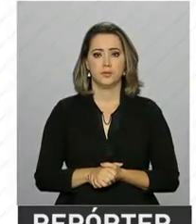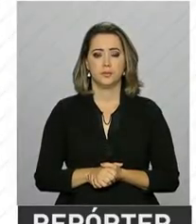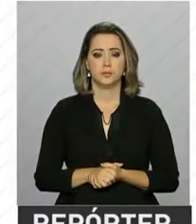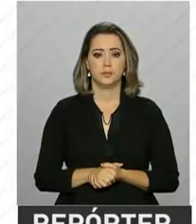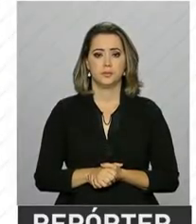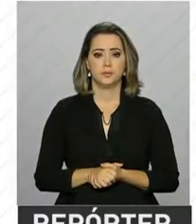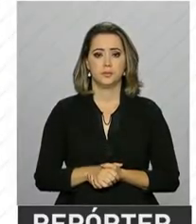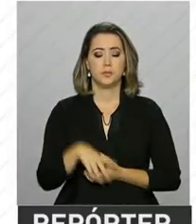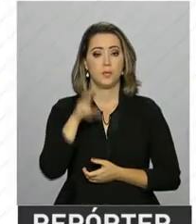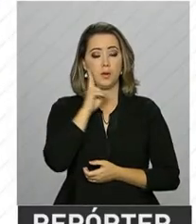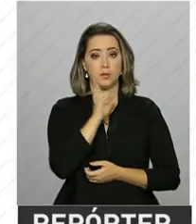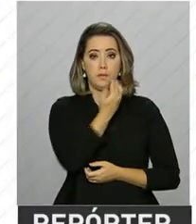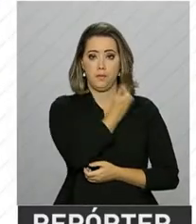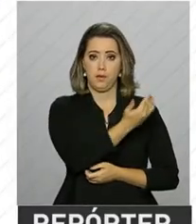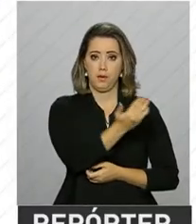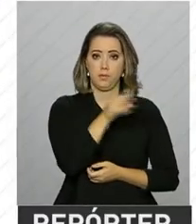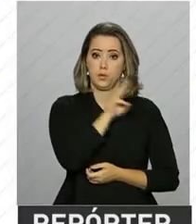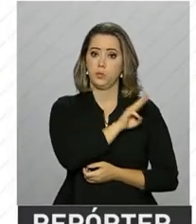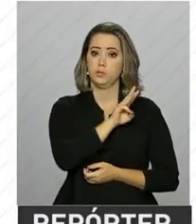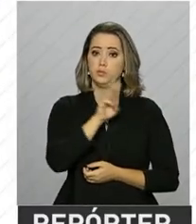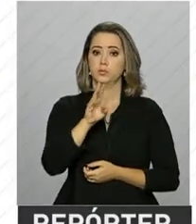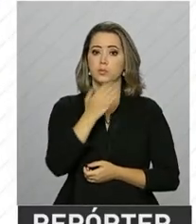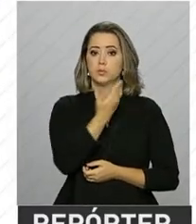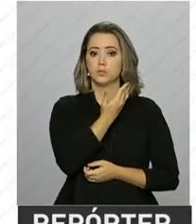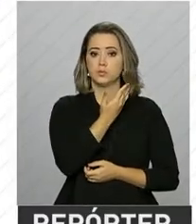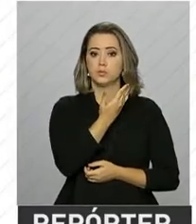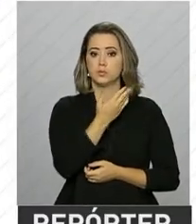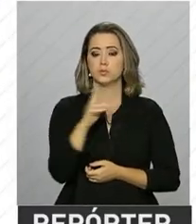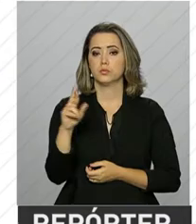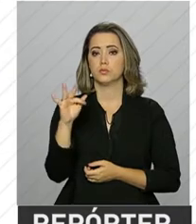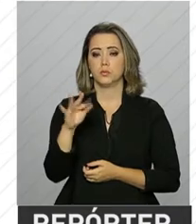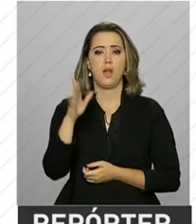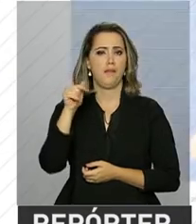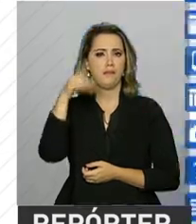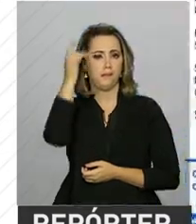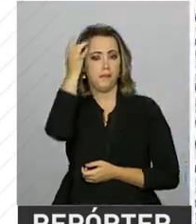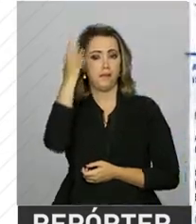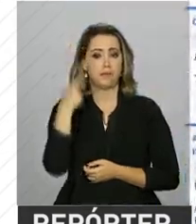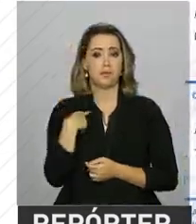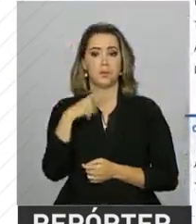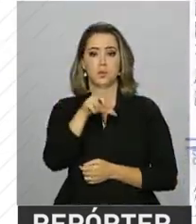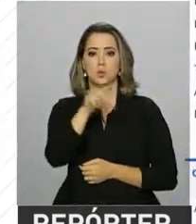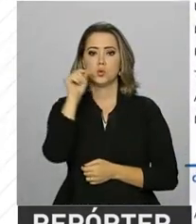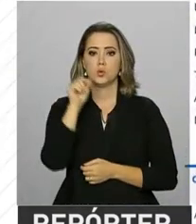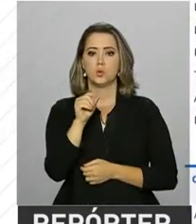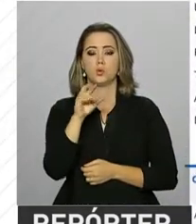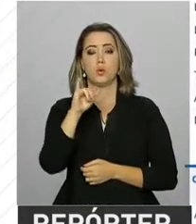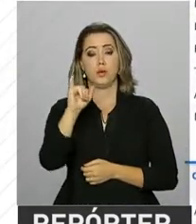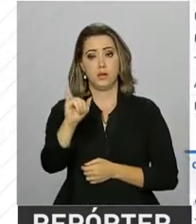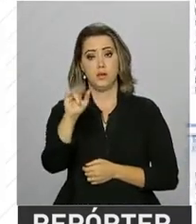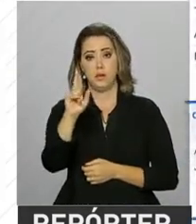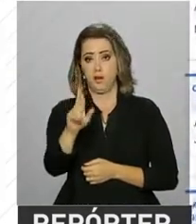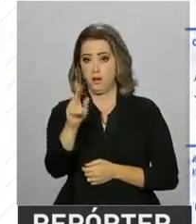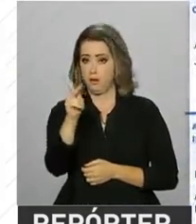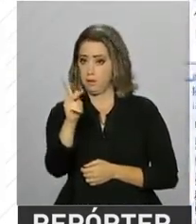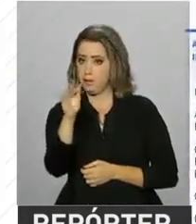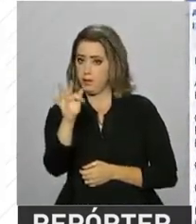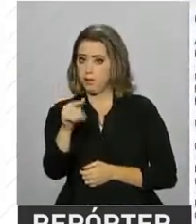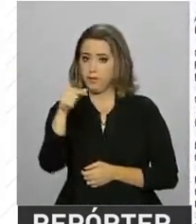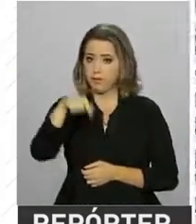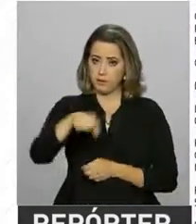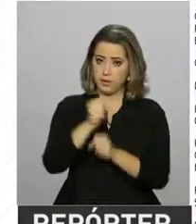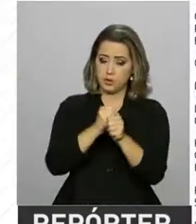Você pode fazer a consulta na página da Receita Federal. É fácil. Vá na opção IRPF 2017,